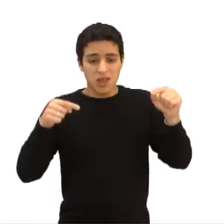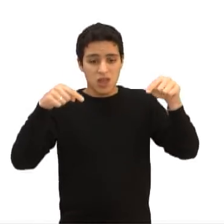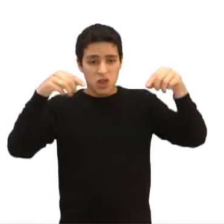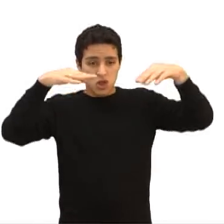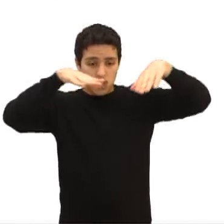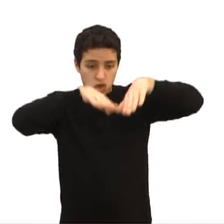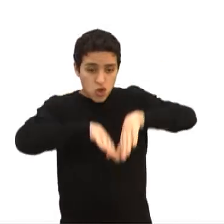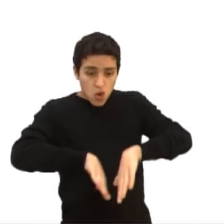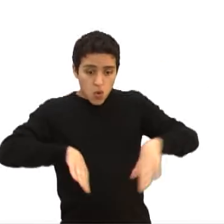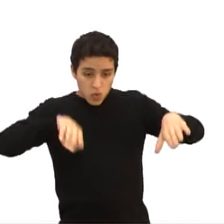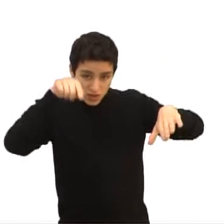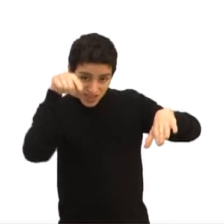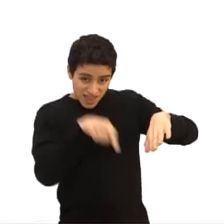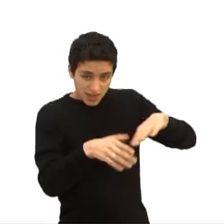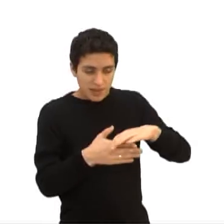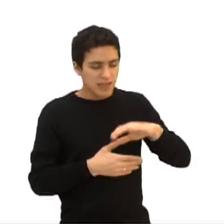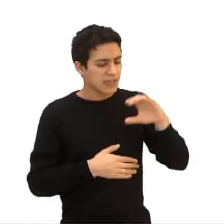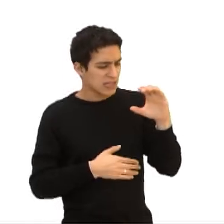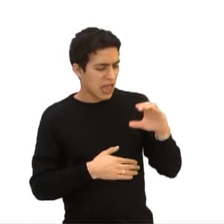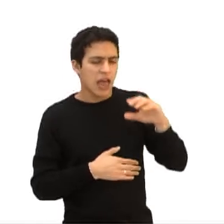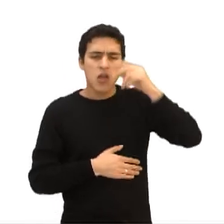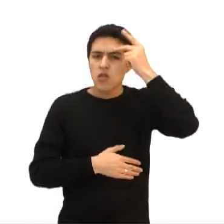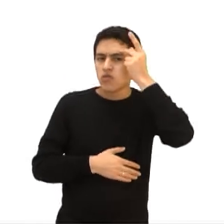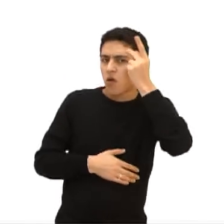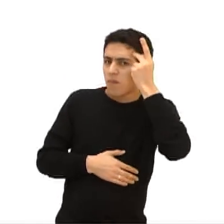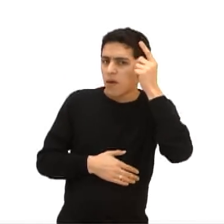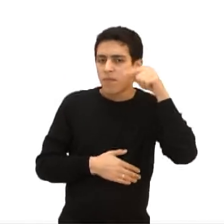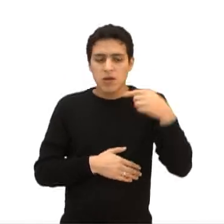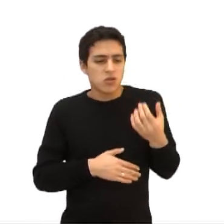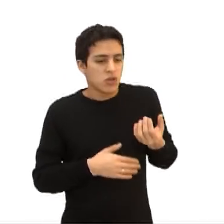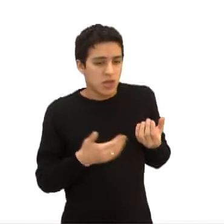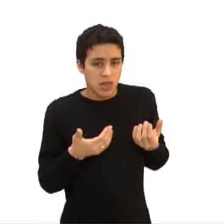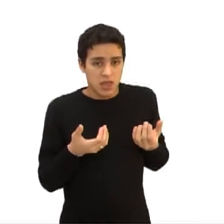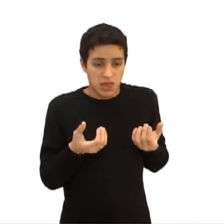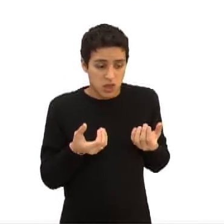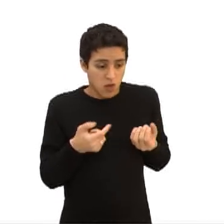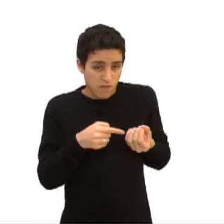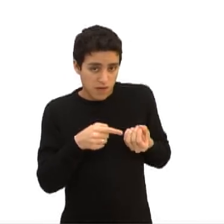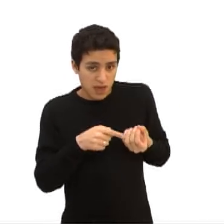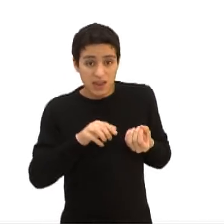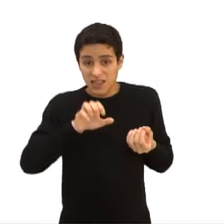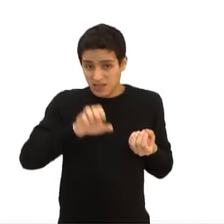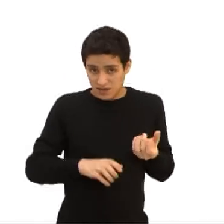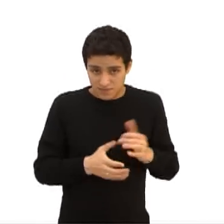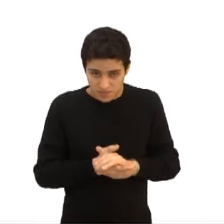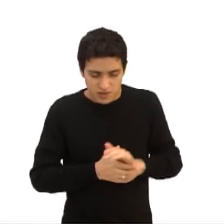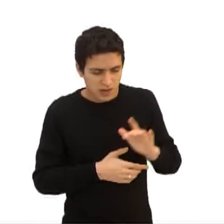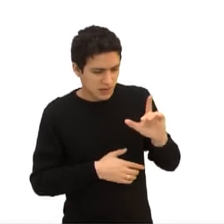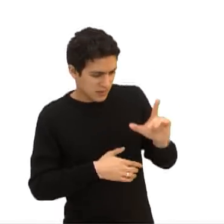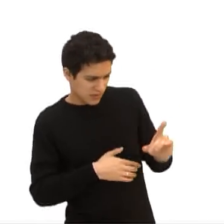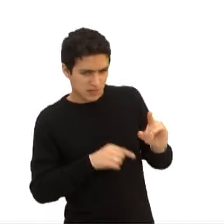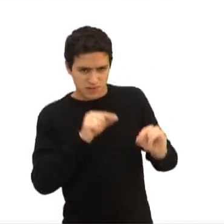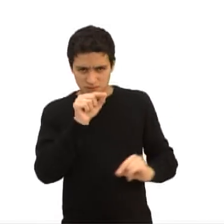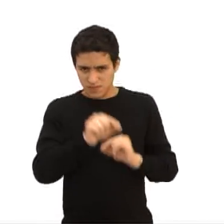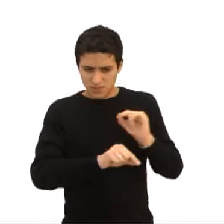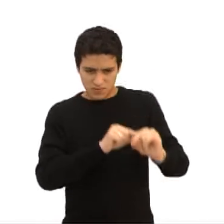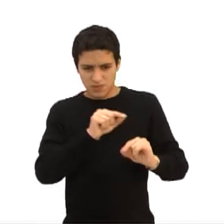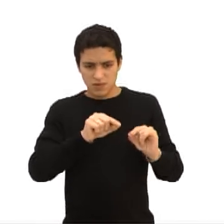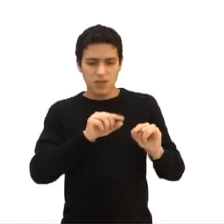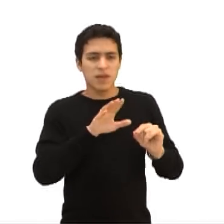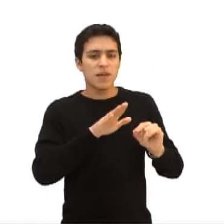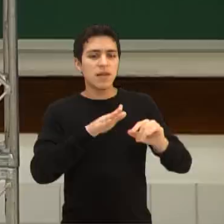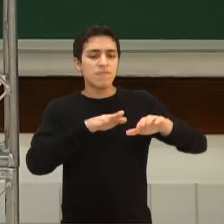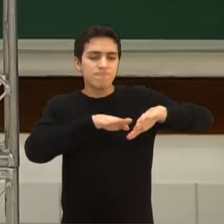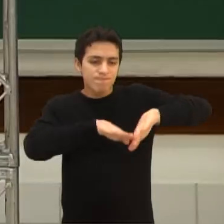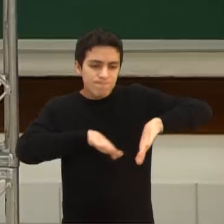do útero. Na letra C, geralmente no ovário esquerdo. Ou a letra D, na porção mais